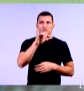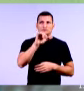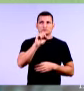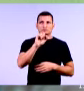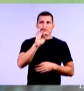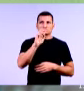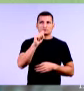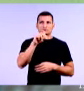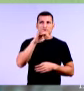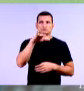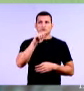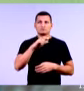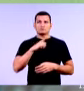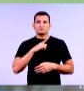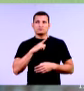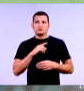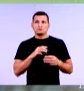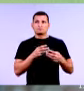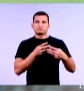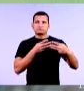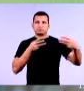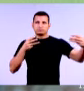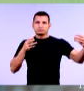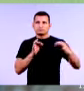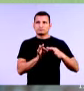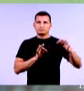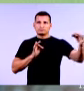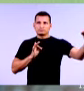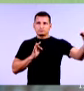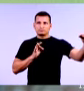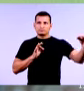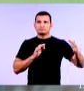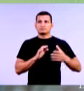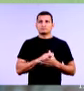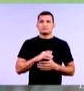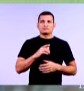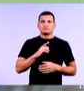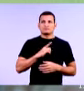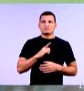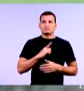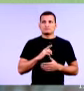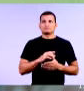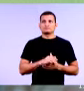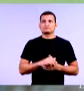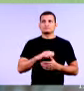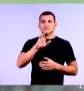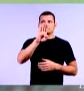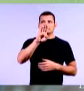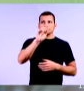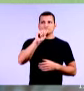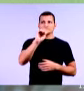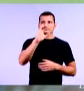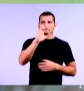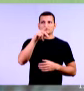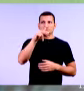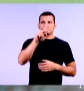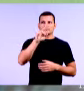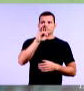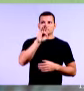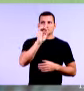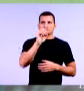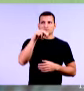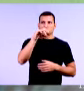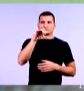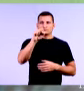países através de backbone. Muito bem, que palavra interessante, né? Backbone. Backbone em inglês significa